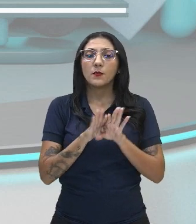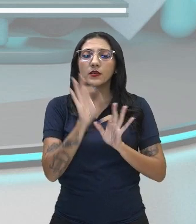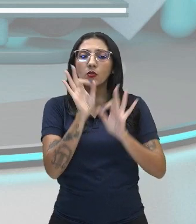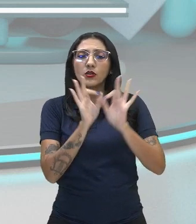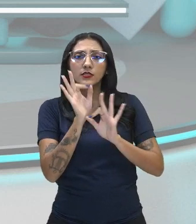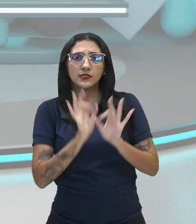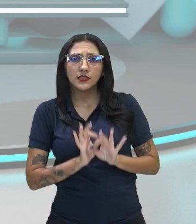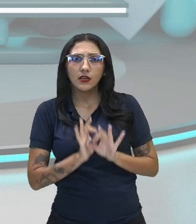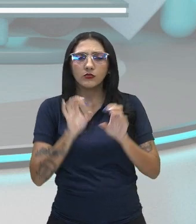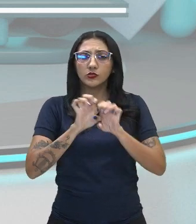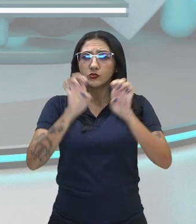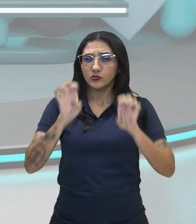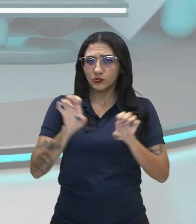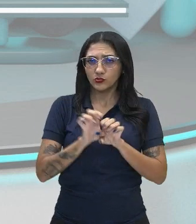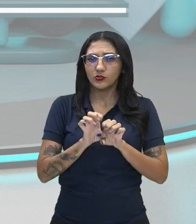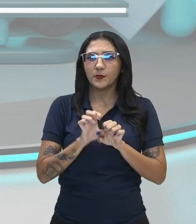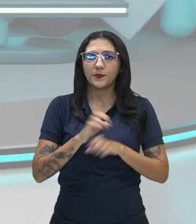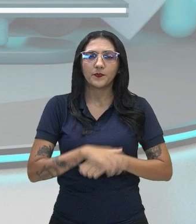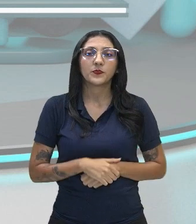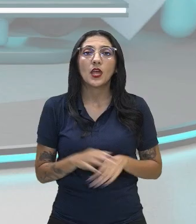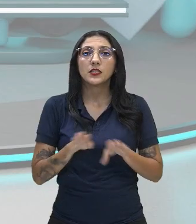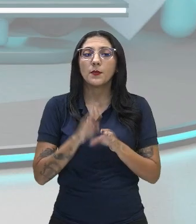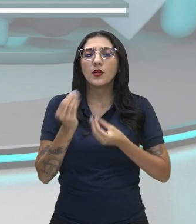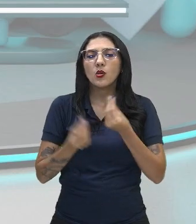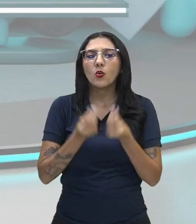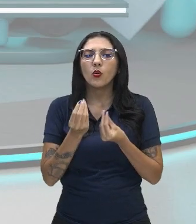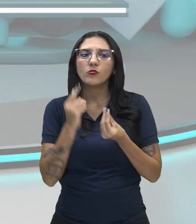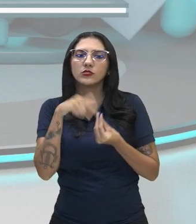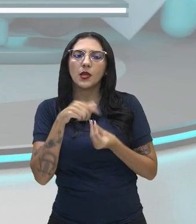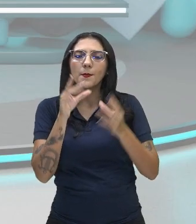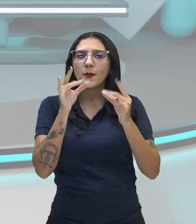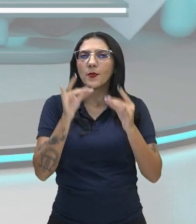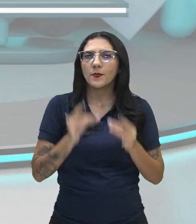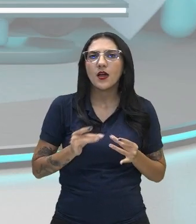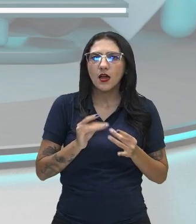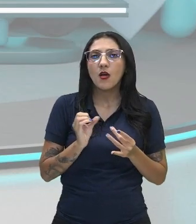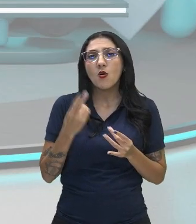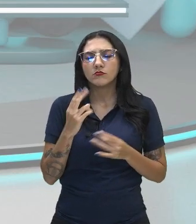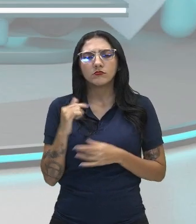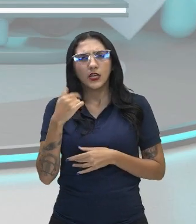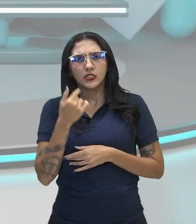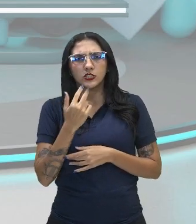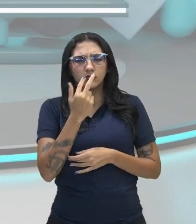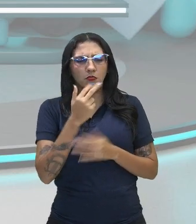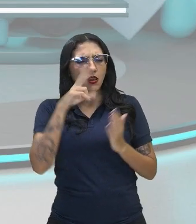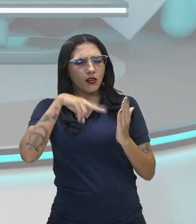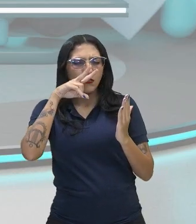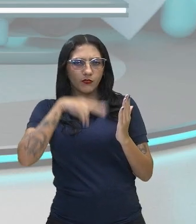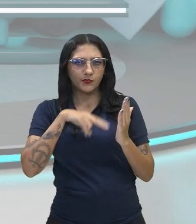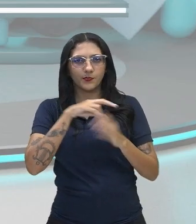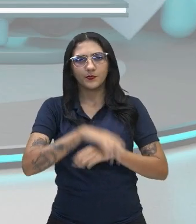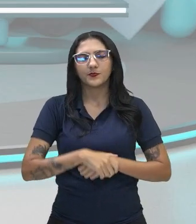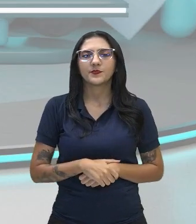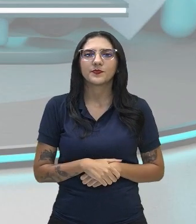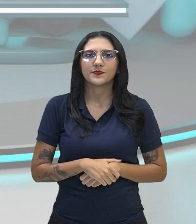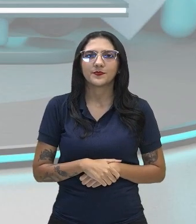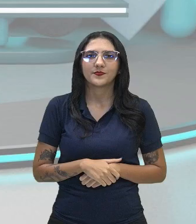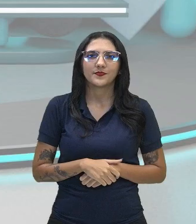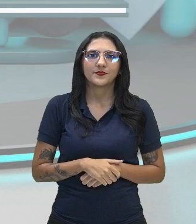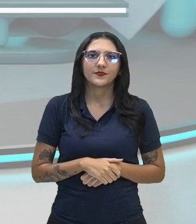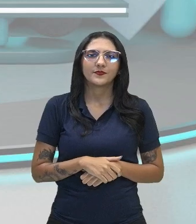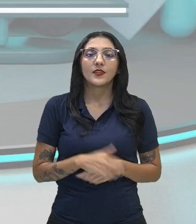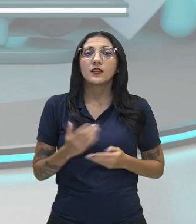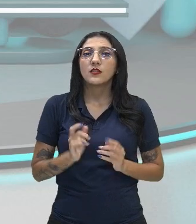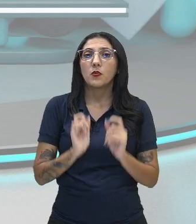sua estrutura e na maneira de falar com quem lê ou com quem ouve. Então, o que é que